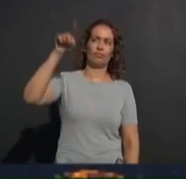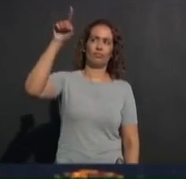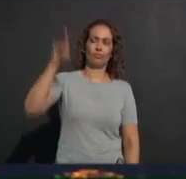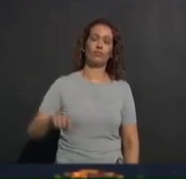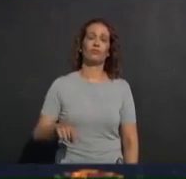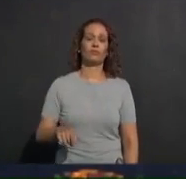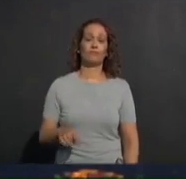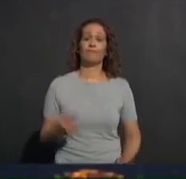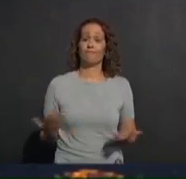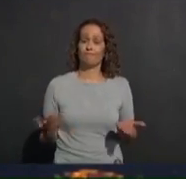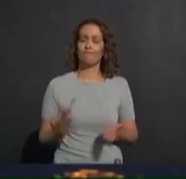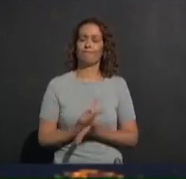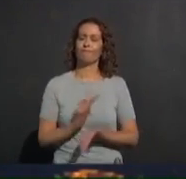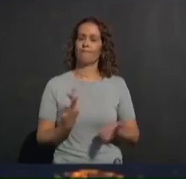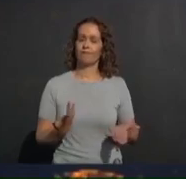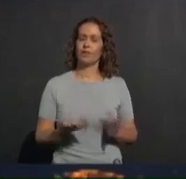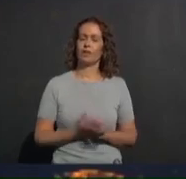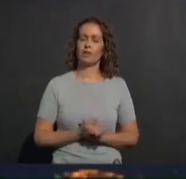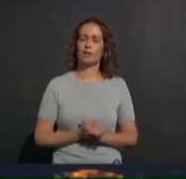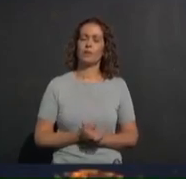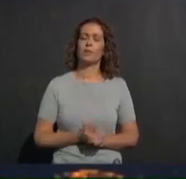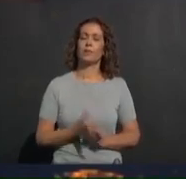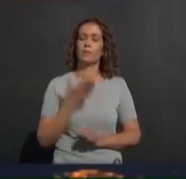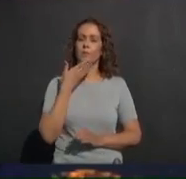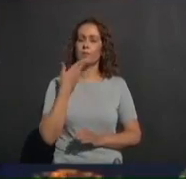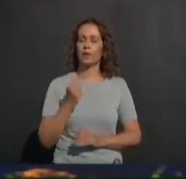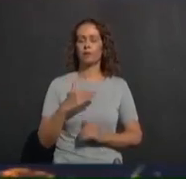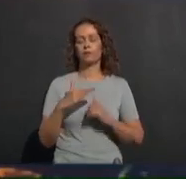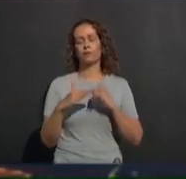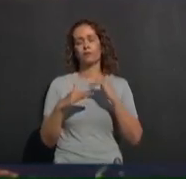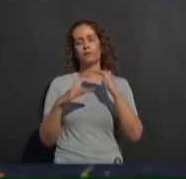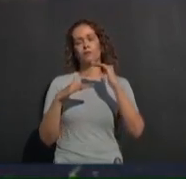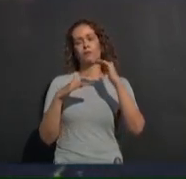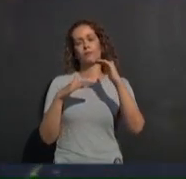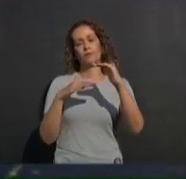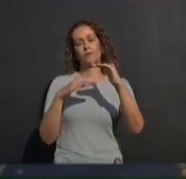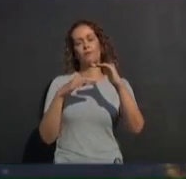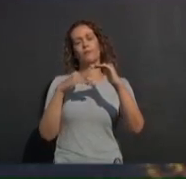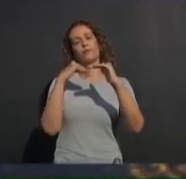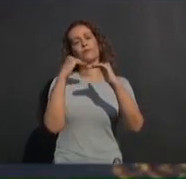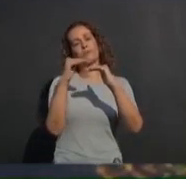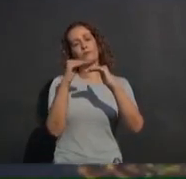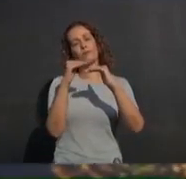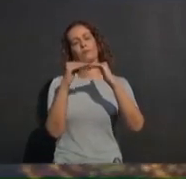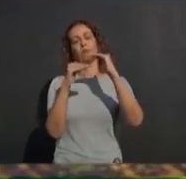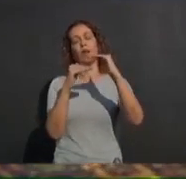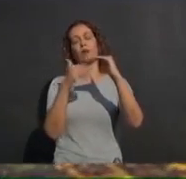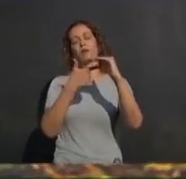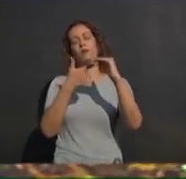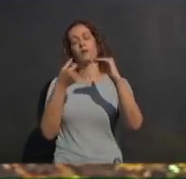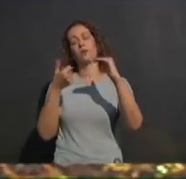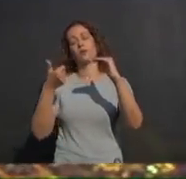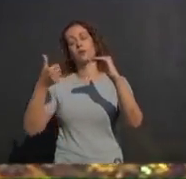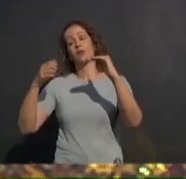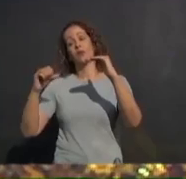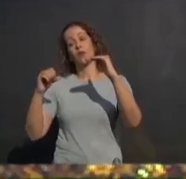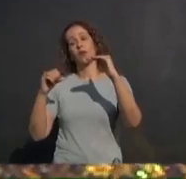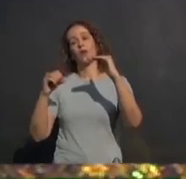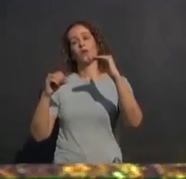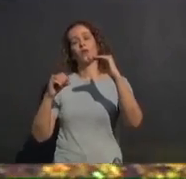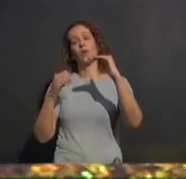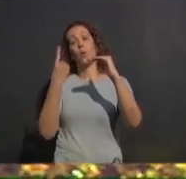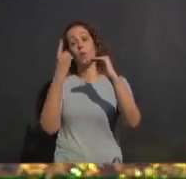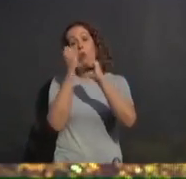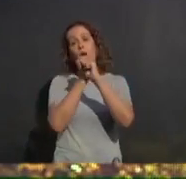Não tenha vergonha de crescer aos pouquinhos. Não tenha vergonha de passar 2019 inteiro para avançar só isso aqui. Mas aquilo ali que você